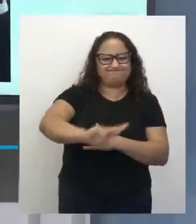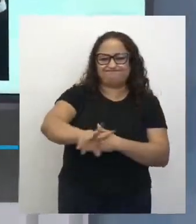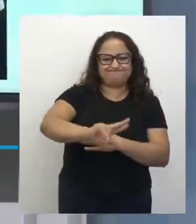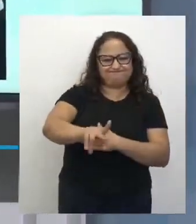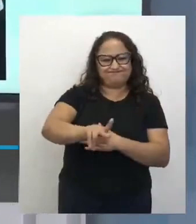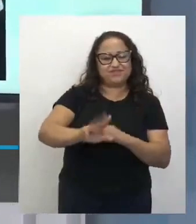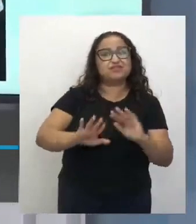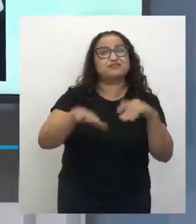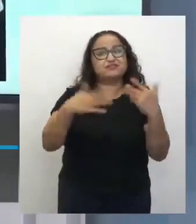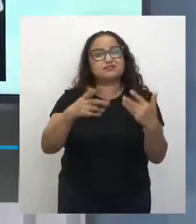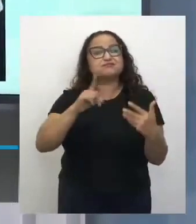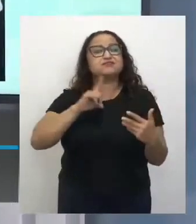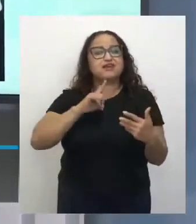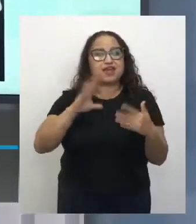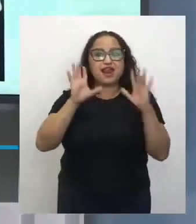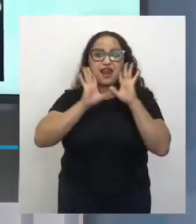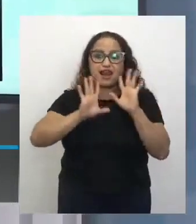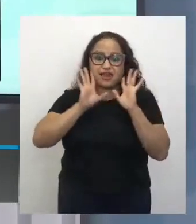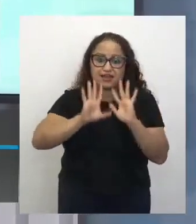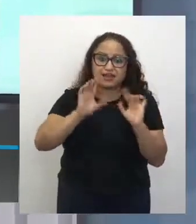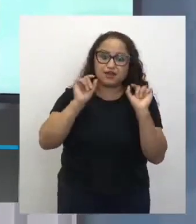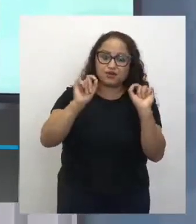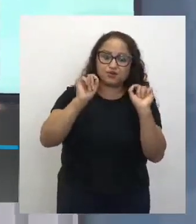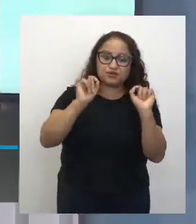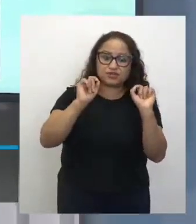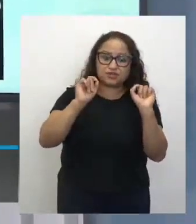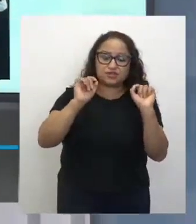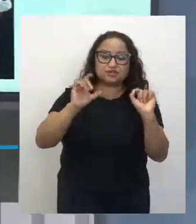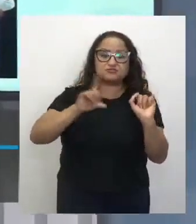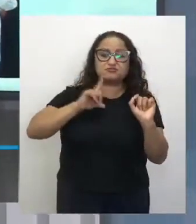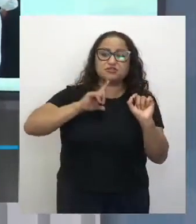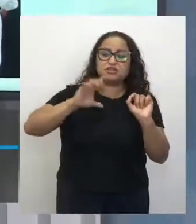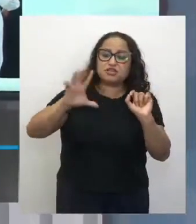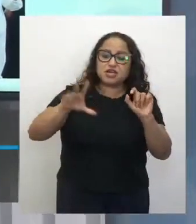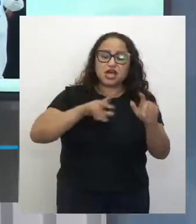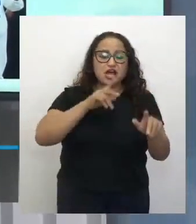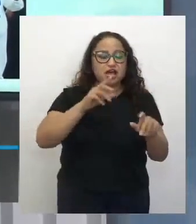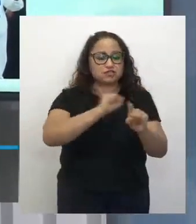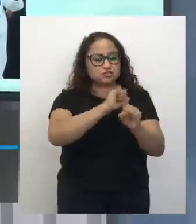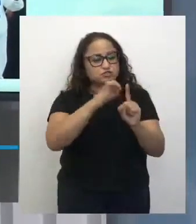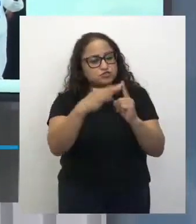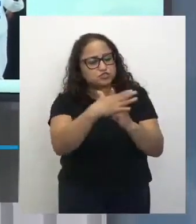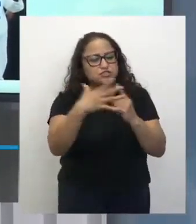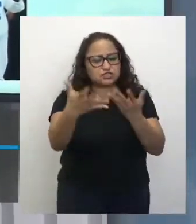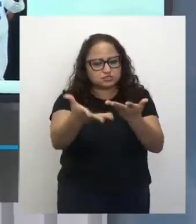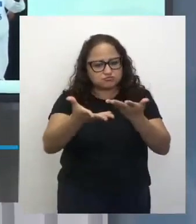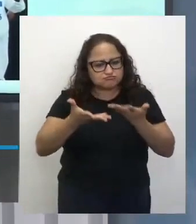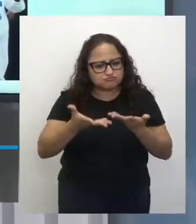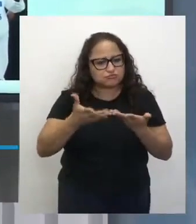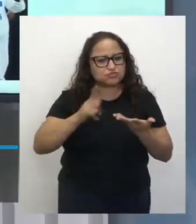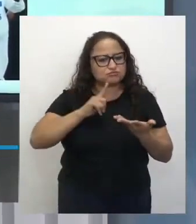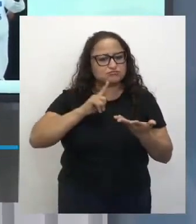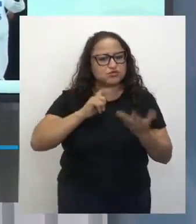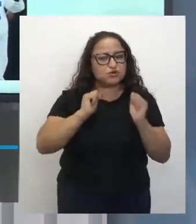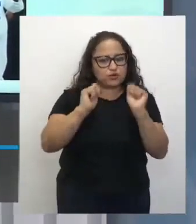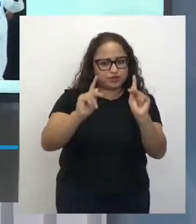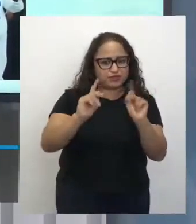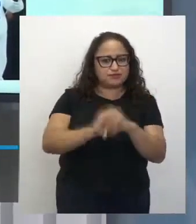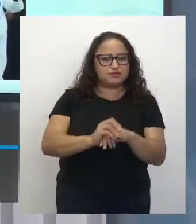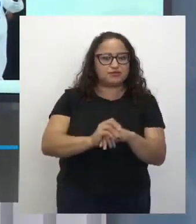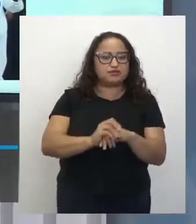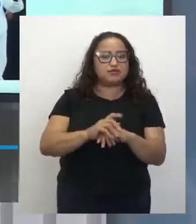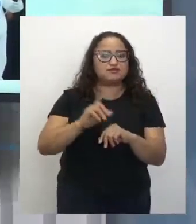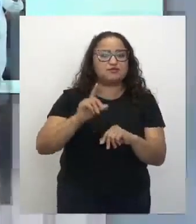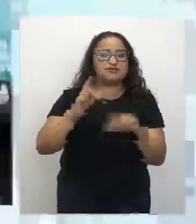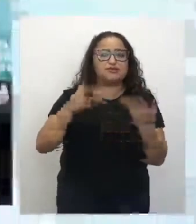Então, é bem bacana essa questão de chamar, engajar a sociedade a participar junto, através do jingle, tá? Até